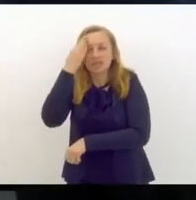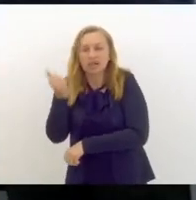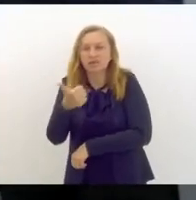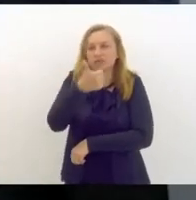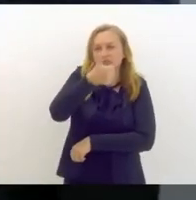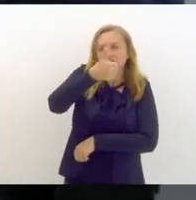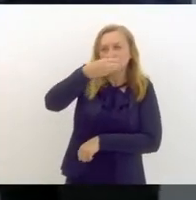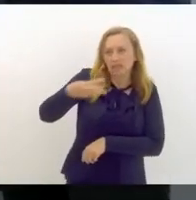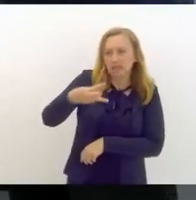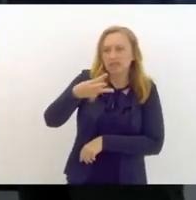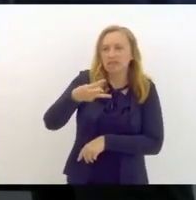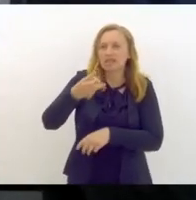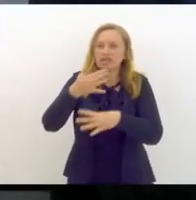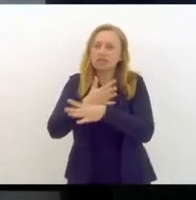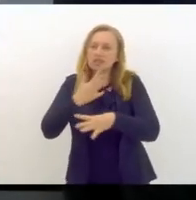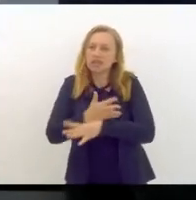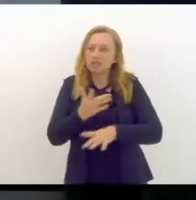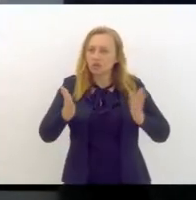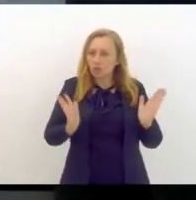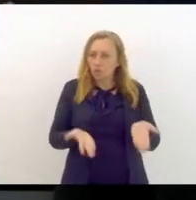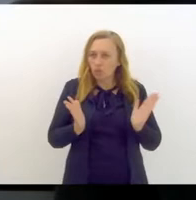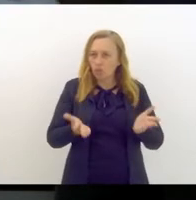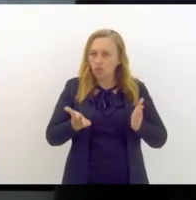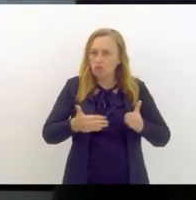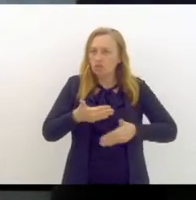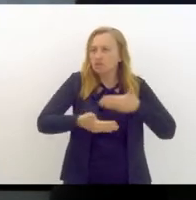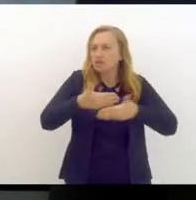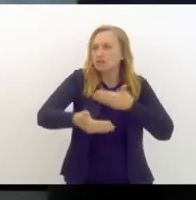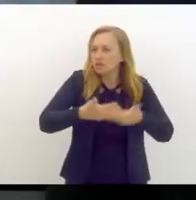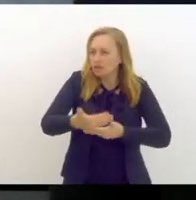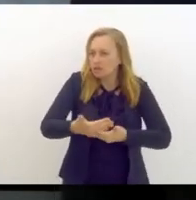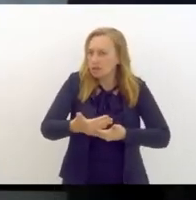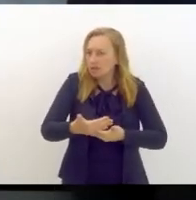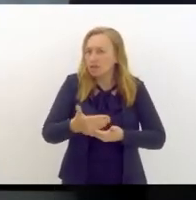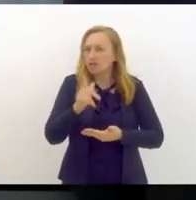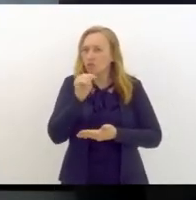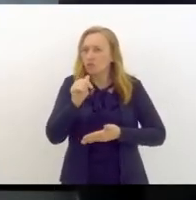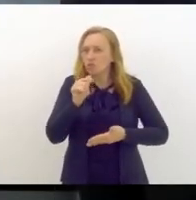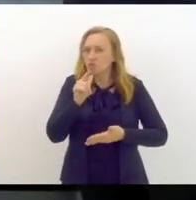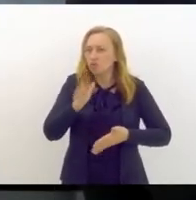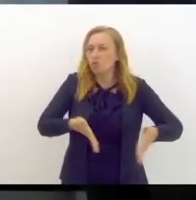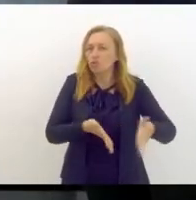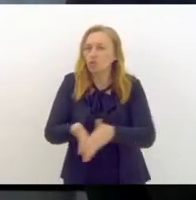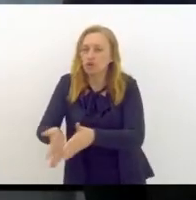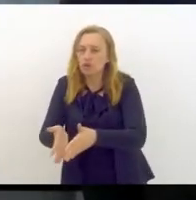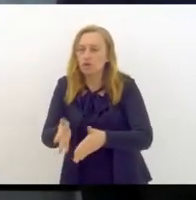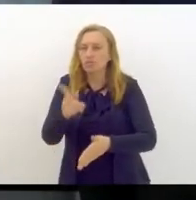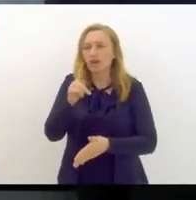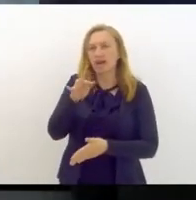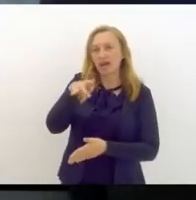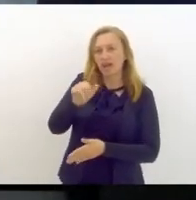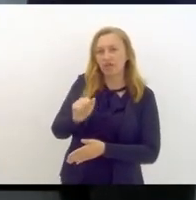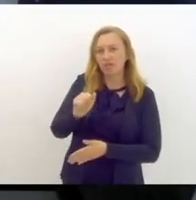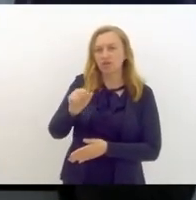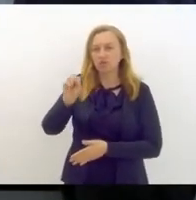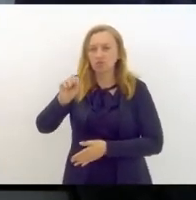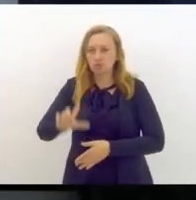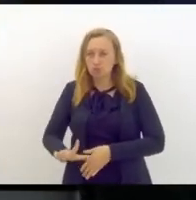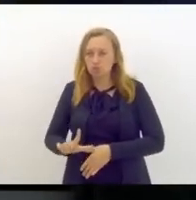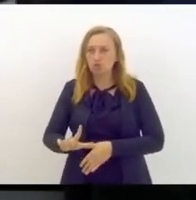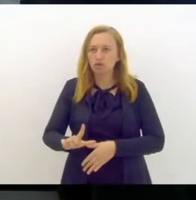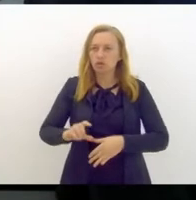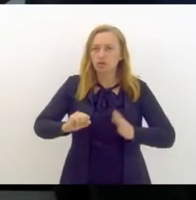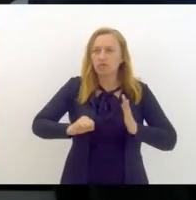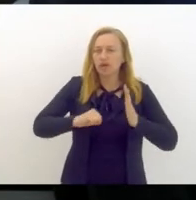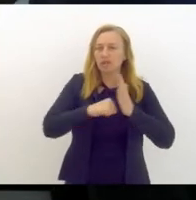hoje que foram desenvolvidas à calha do Rio Paraíba do Sul, elas, ao mesmo tempo que se desenvolveram na calha do Rio Paraíba do Sul, elas